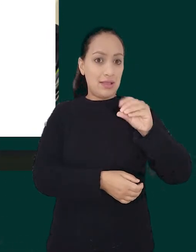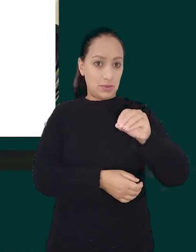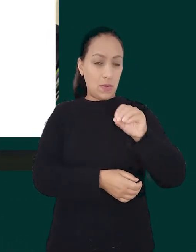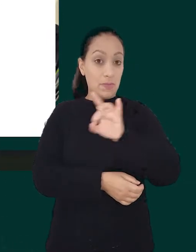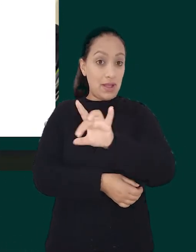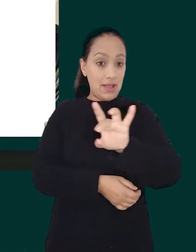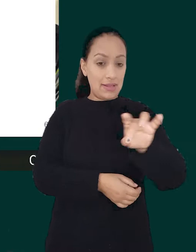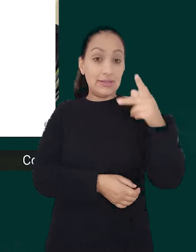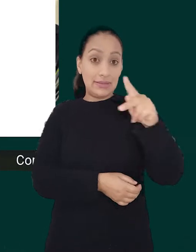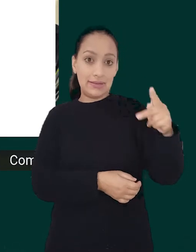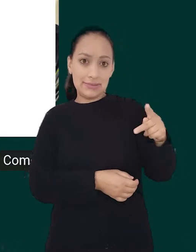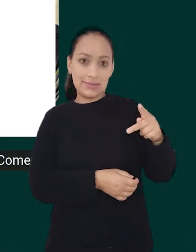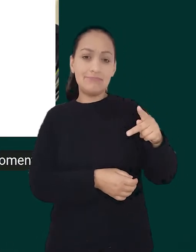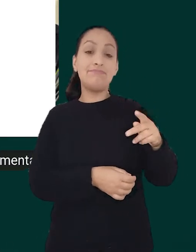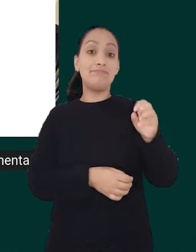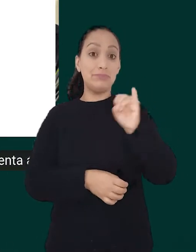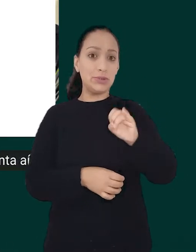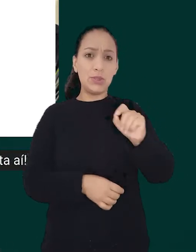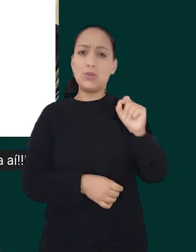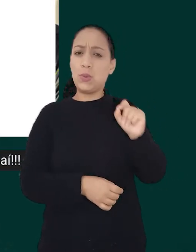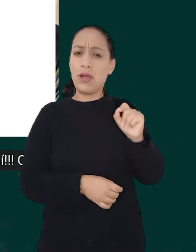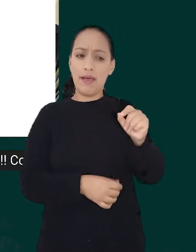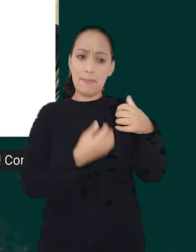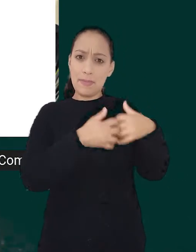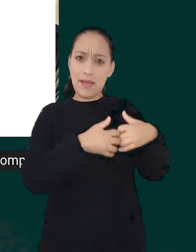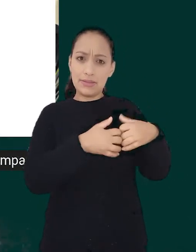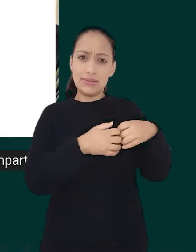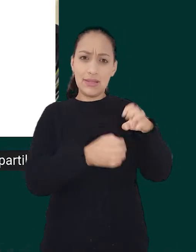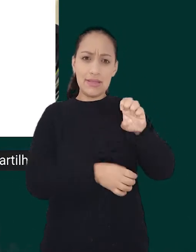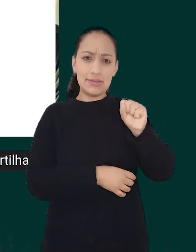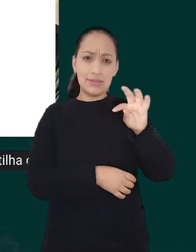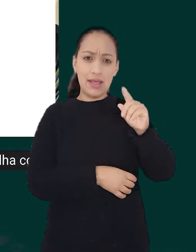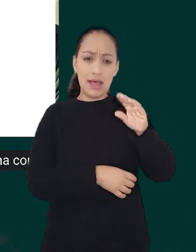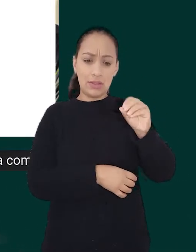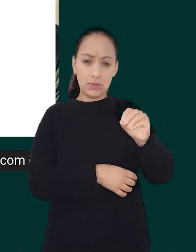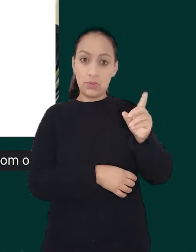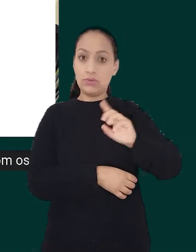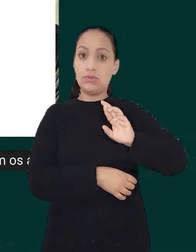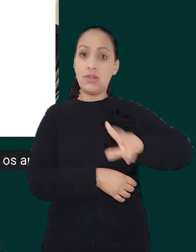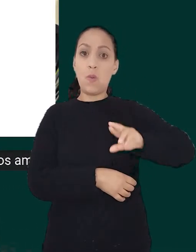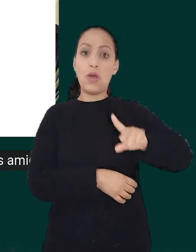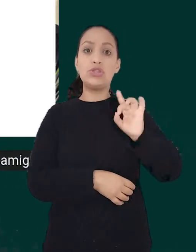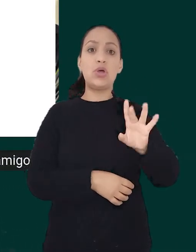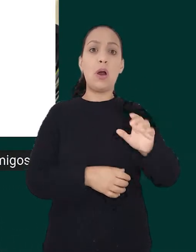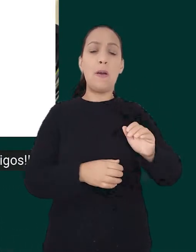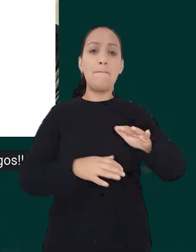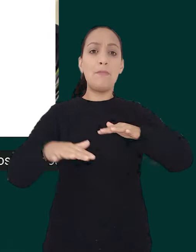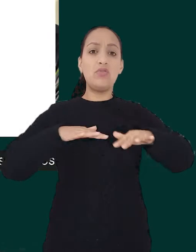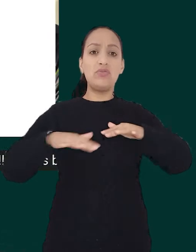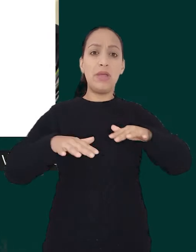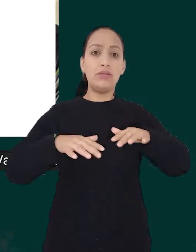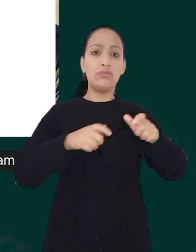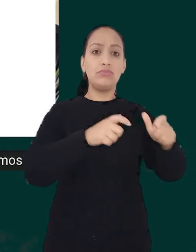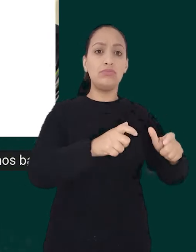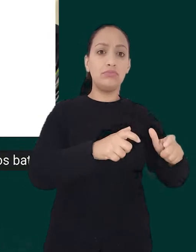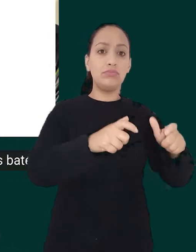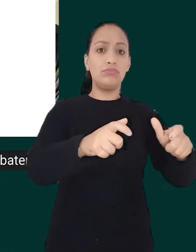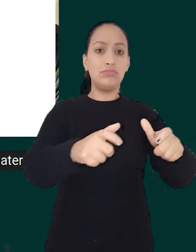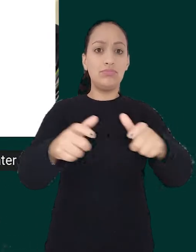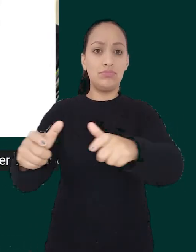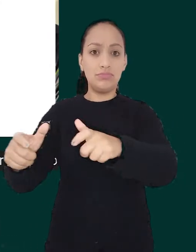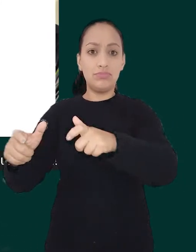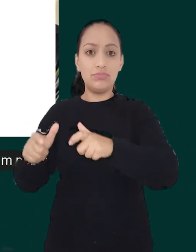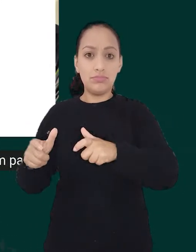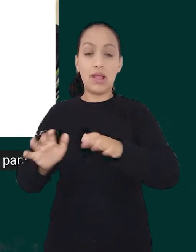máquina de estado, ela não vai só ter movimento, né? Eu não estou no movimento de walking,